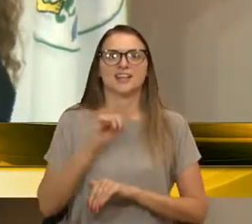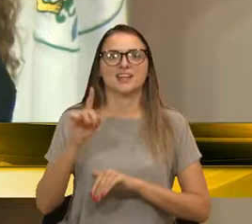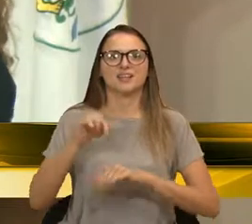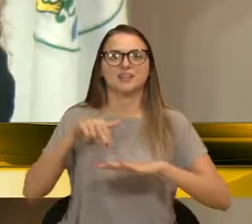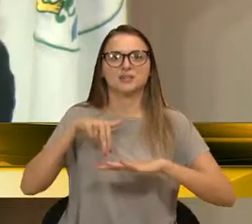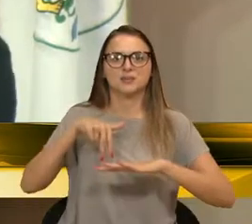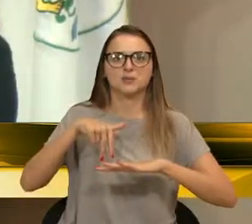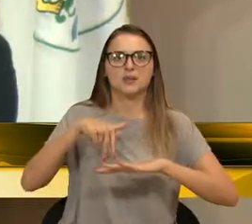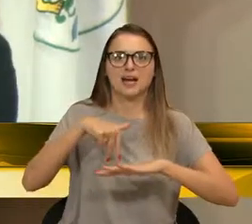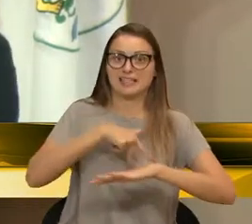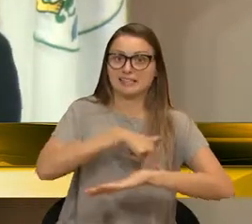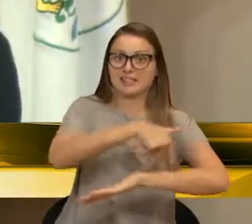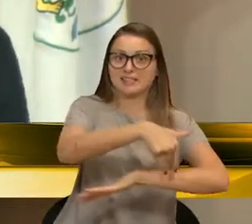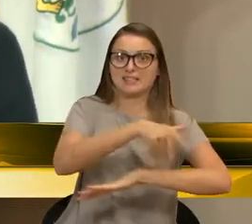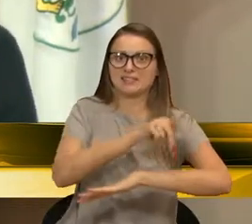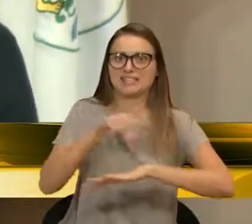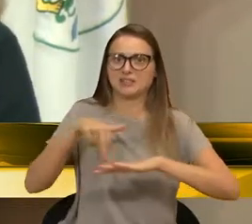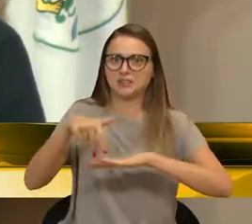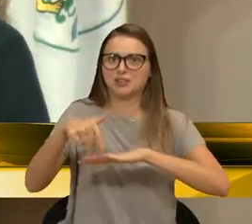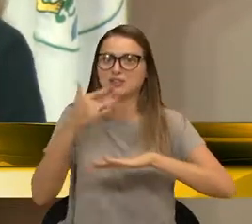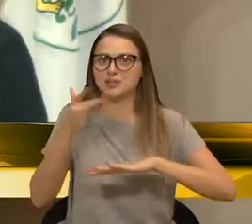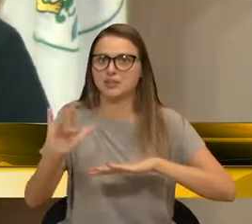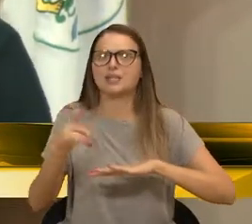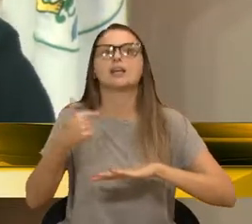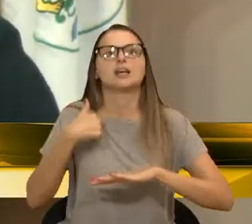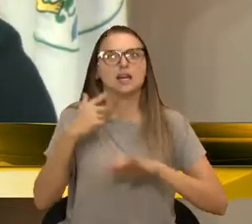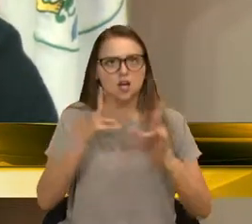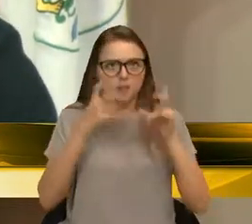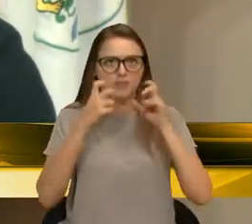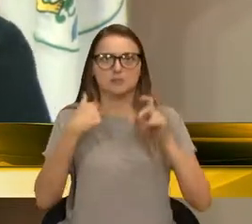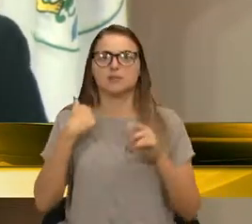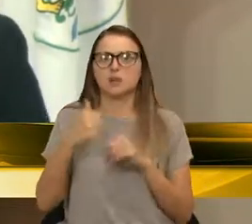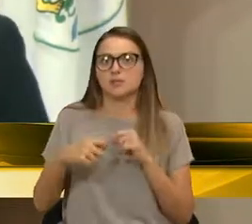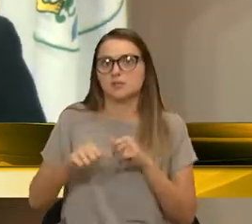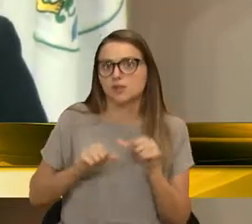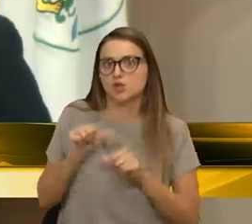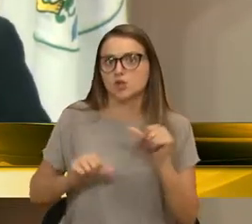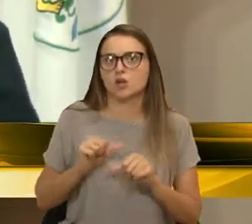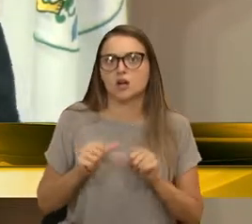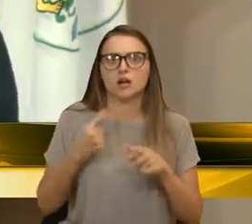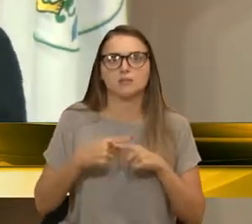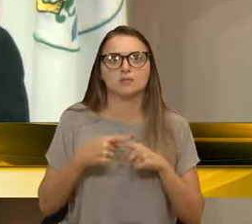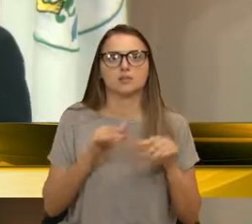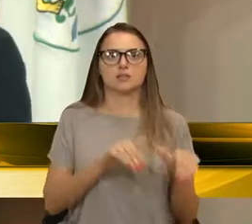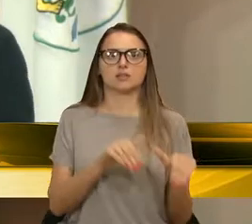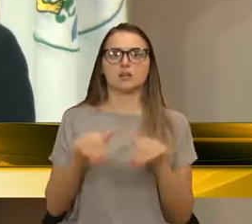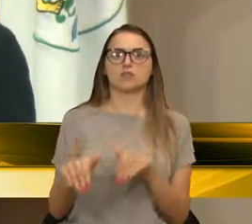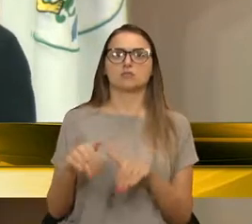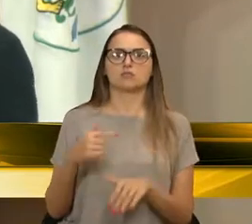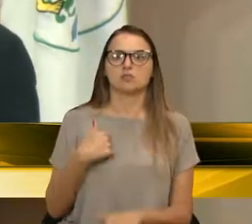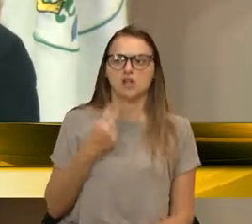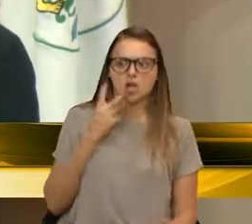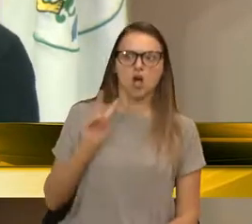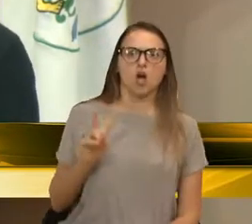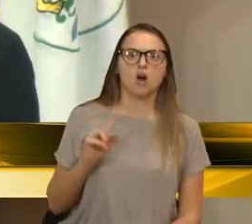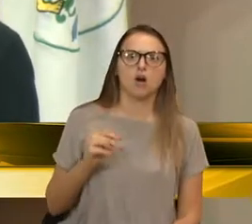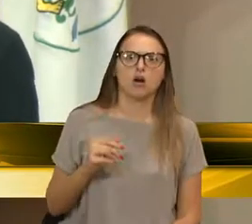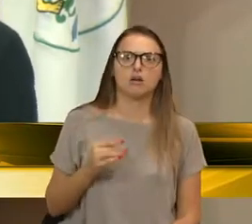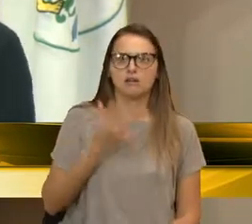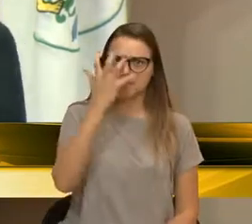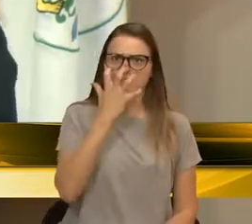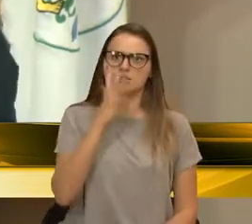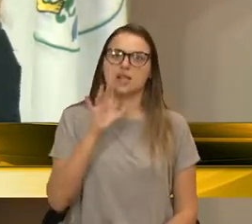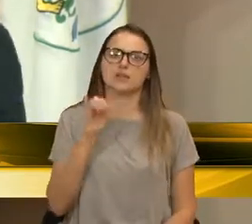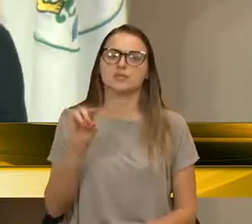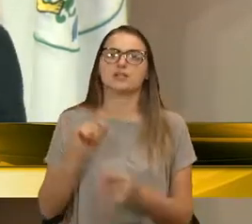na faixa de segurança. E eu me dei conta de que eu tinha que mudar isso, porque na Austrália as pessoas te olham feio se tu faz algo errado.